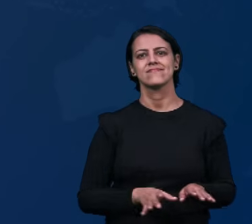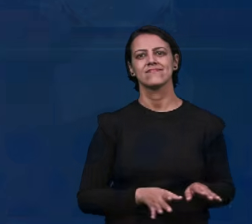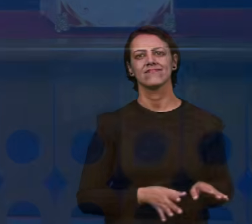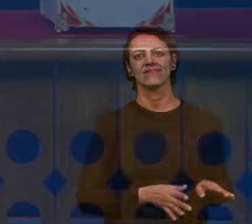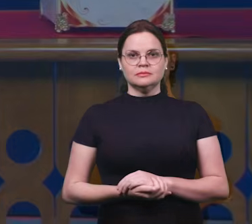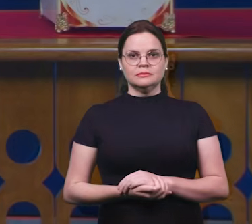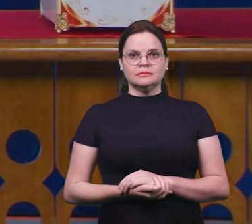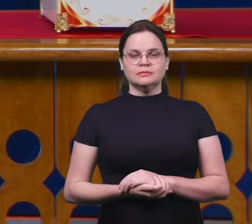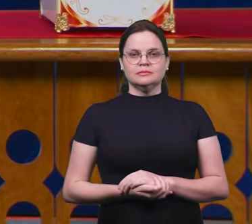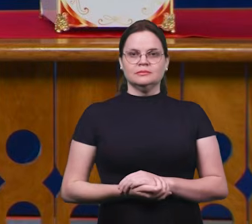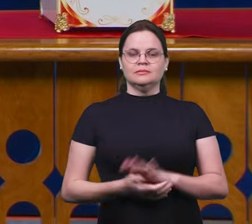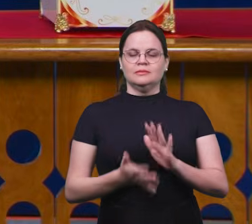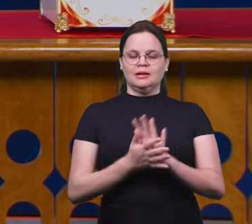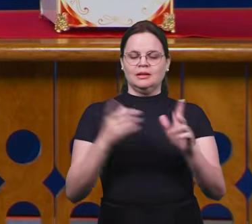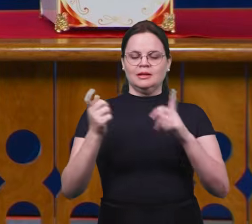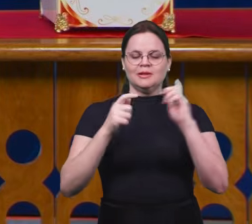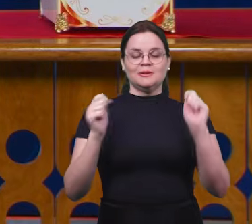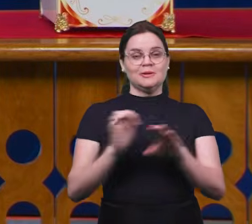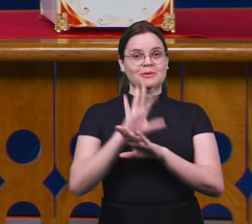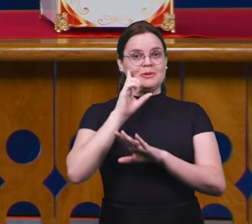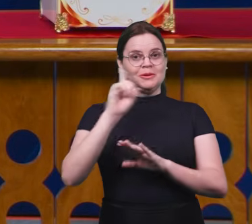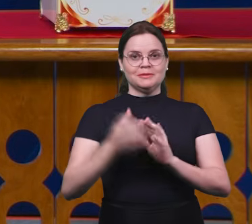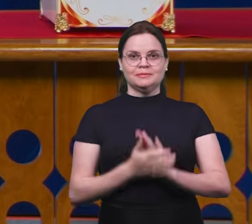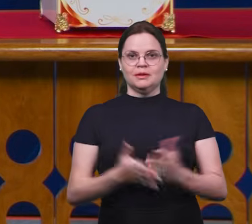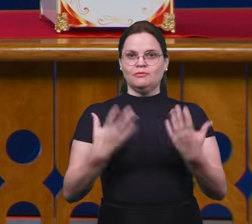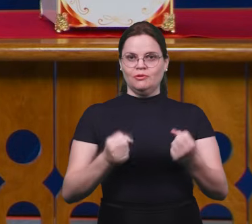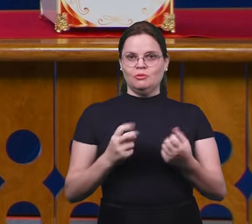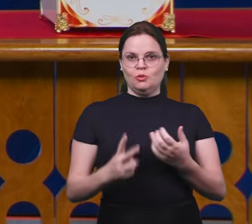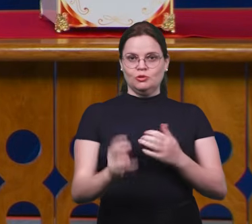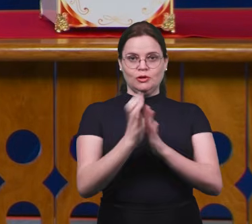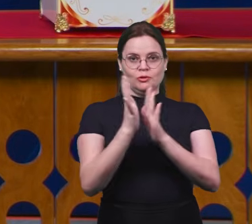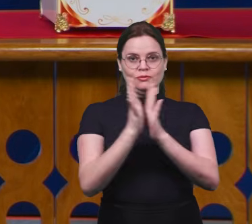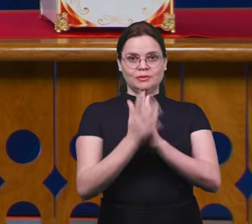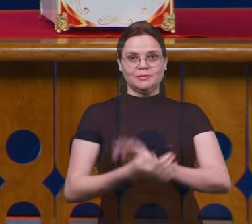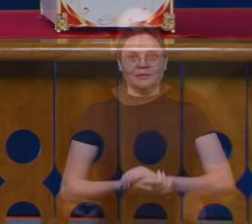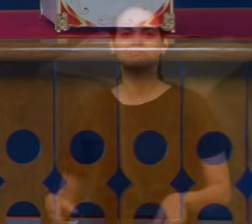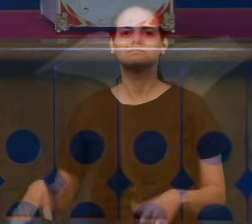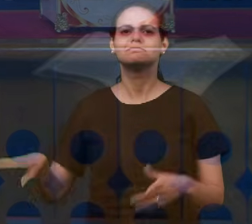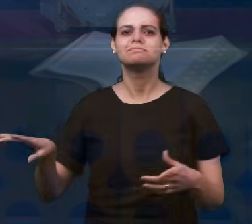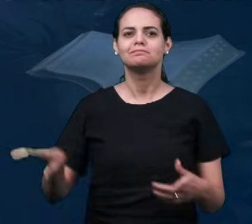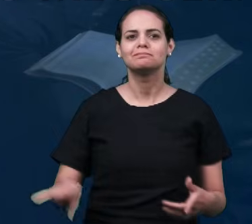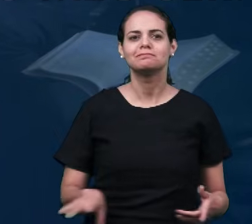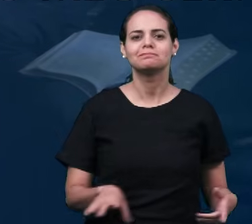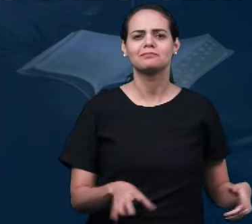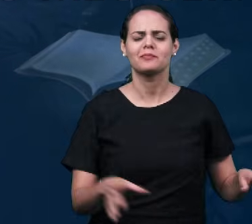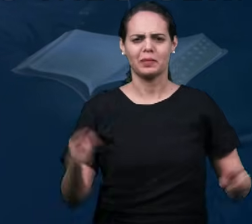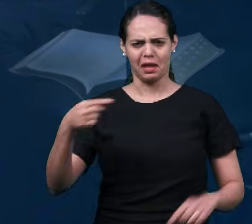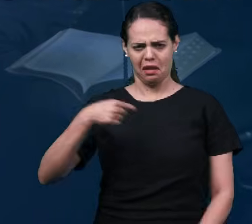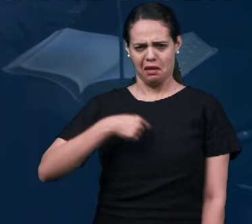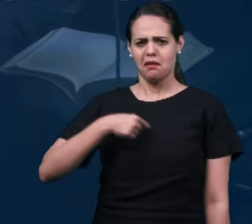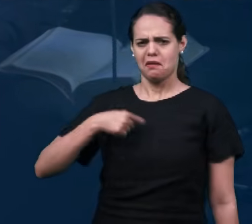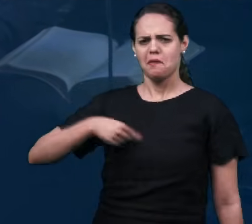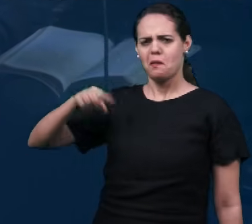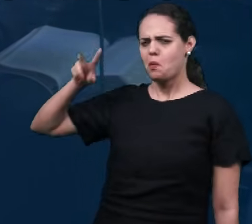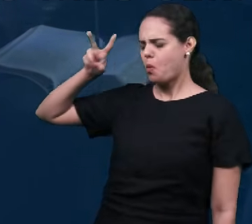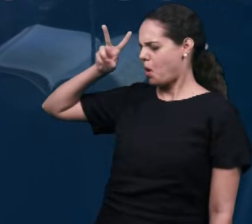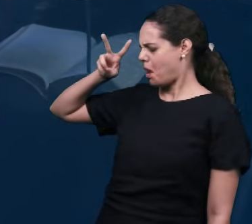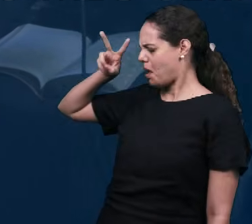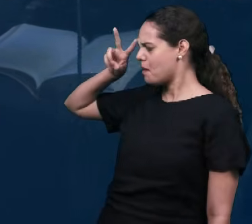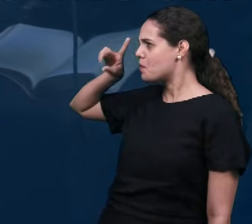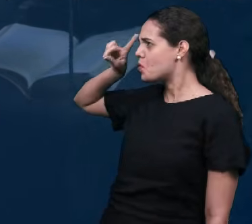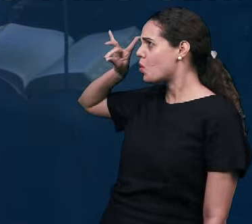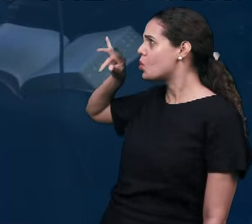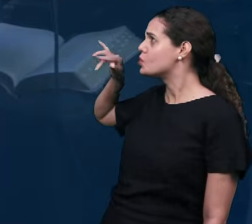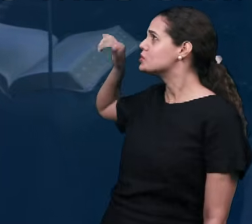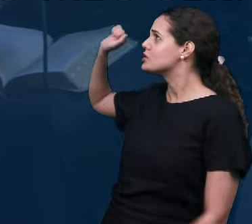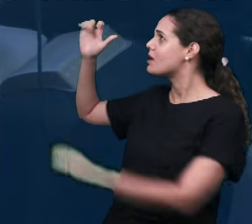Deus. Bendito o nome do Senhor. Vamos entoar mais um louvor ao nosso Deus. Jesus me